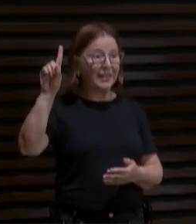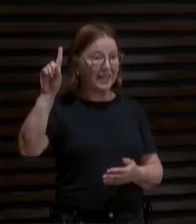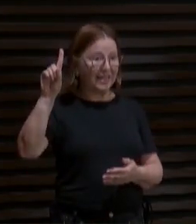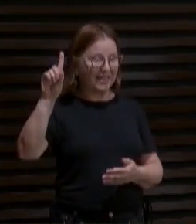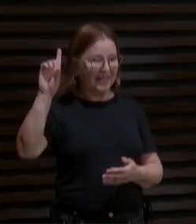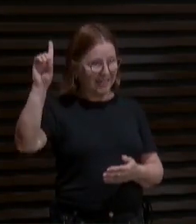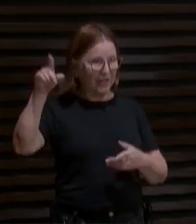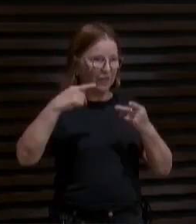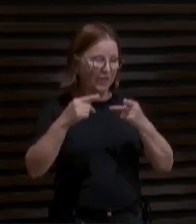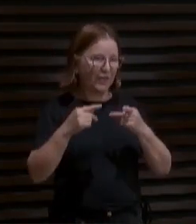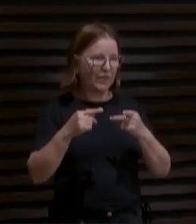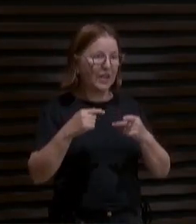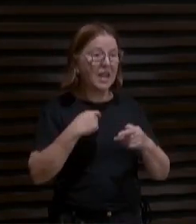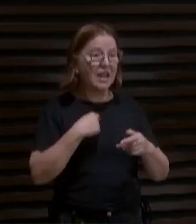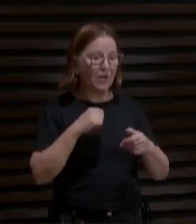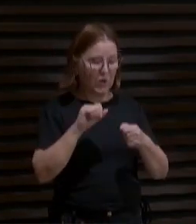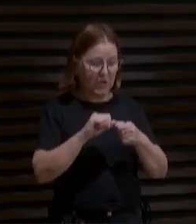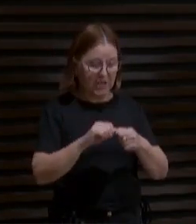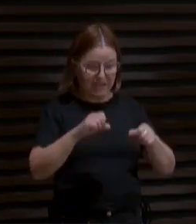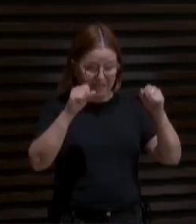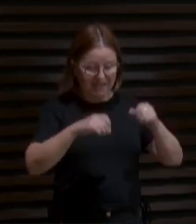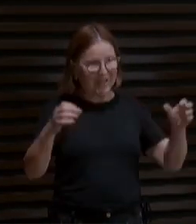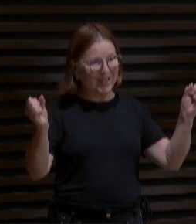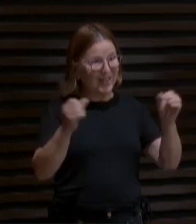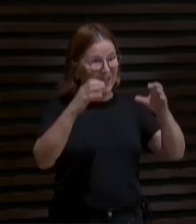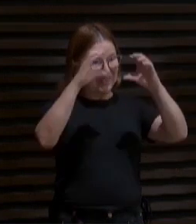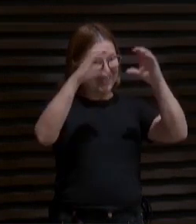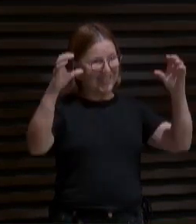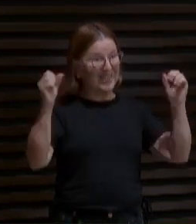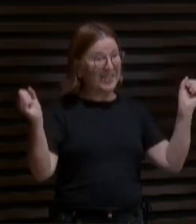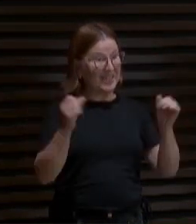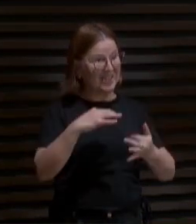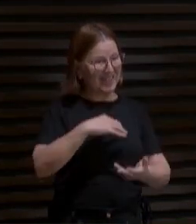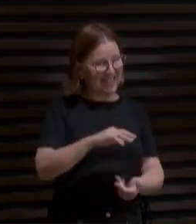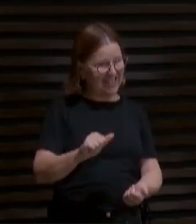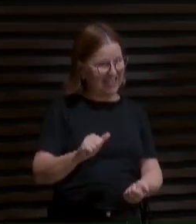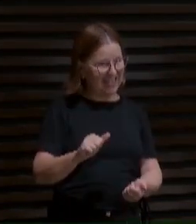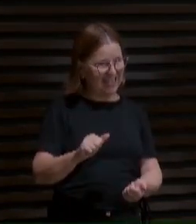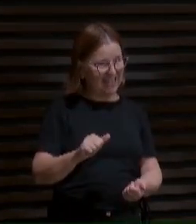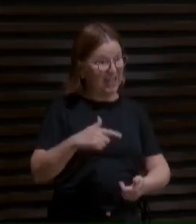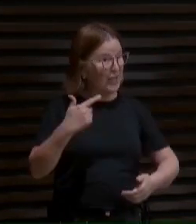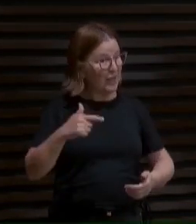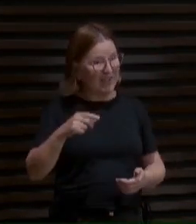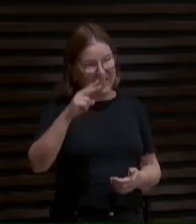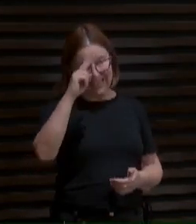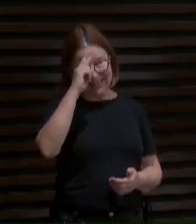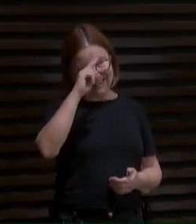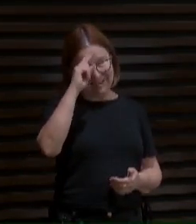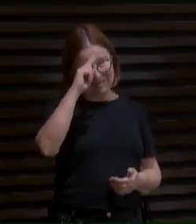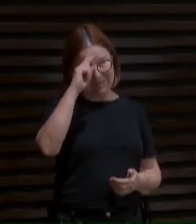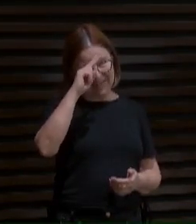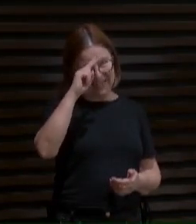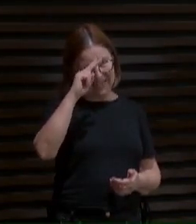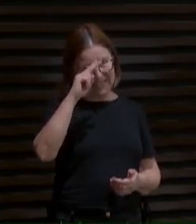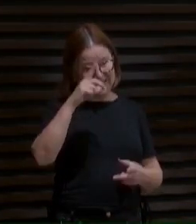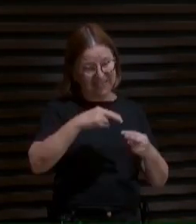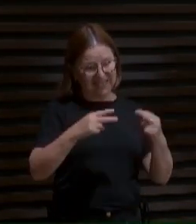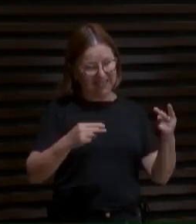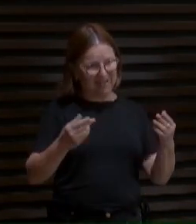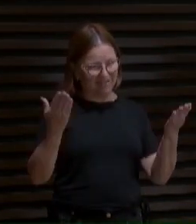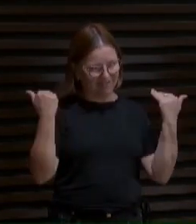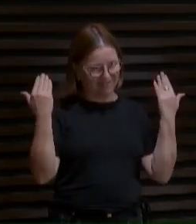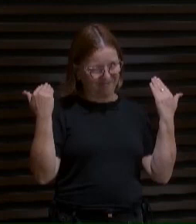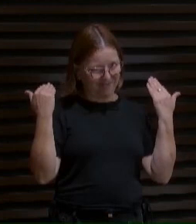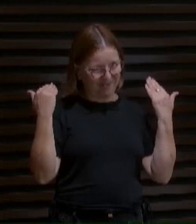novos céus e nova terra, e não haverá lembrança das coisas